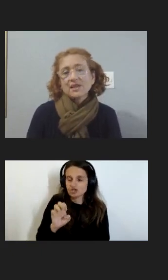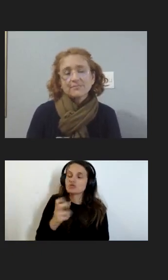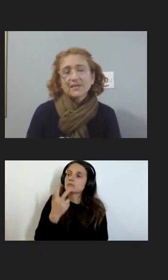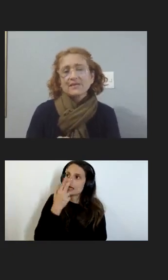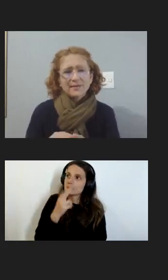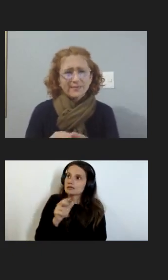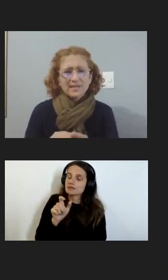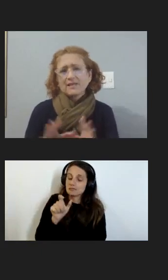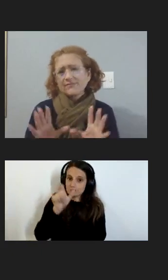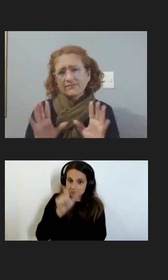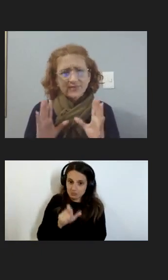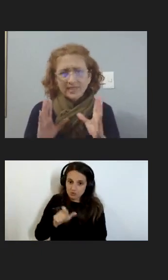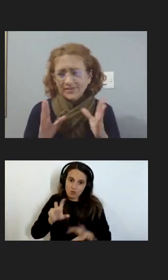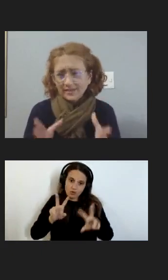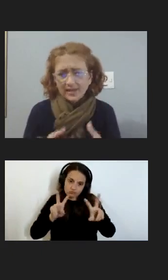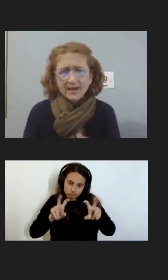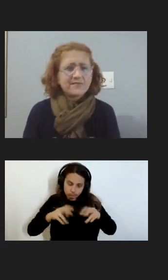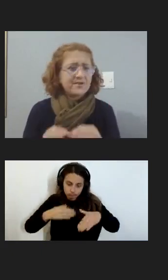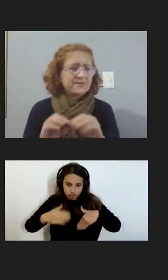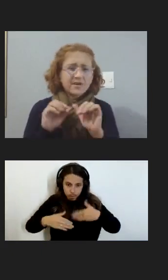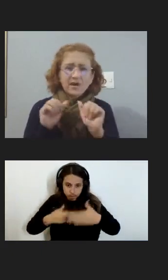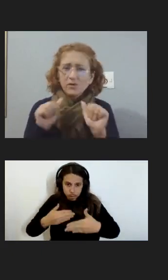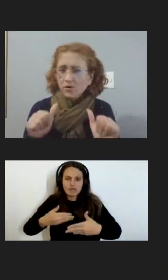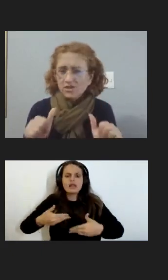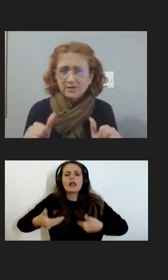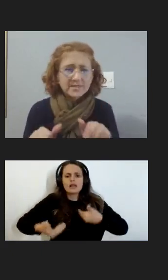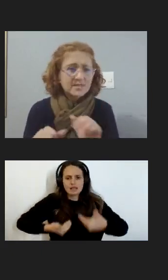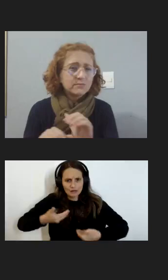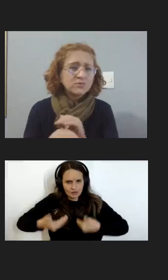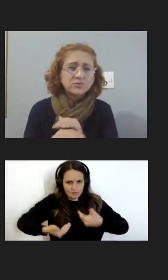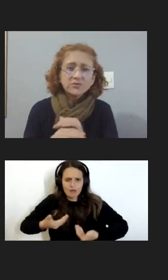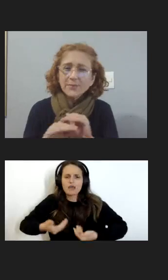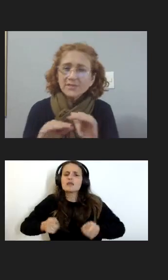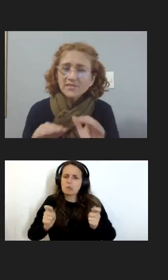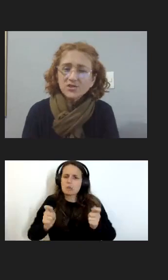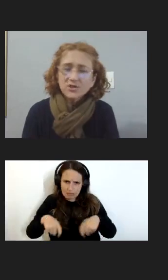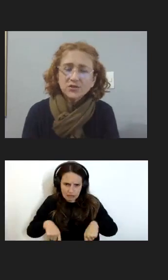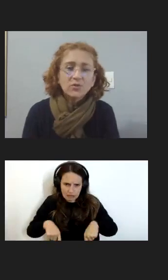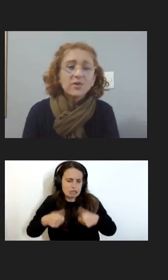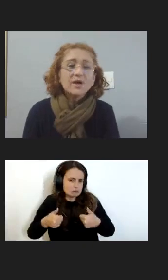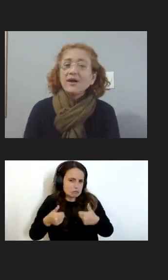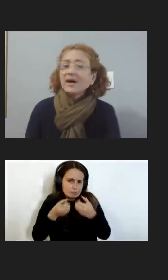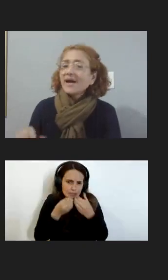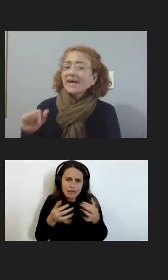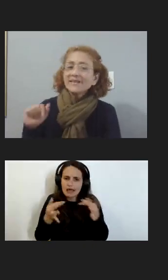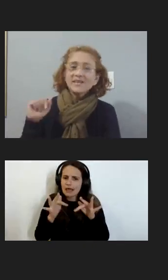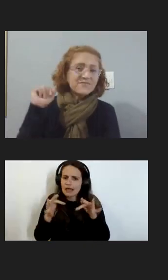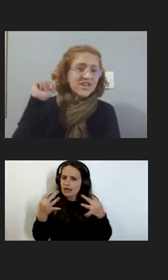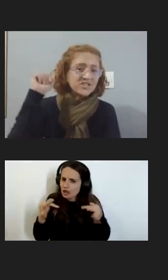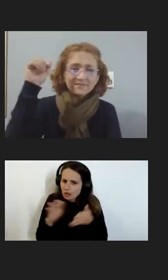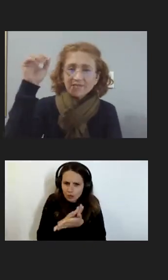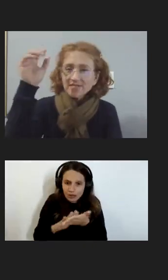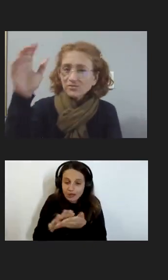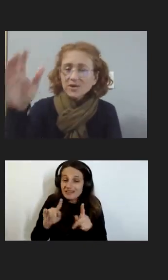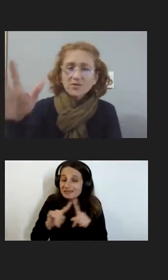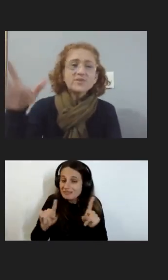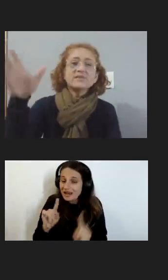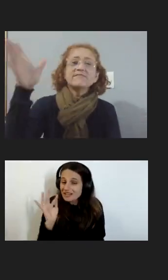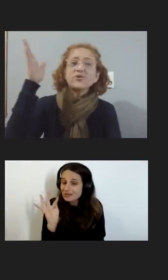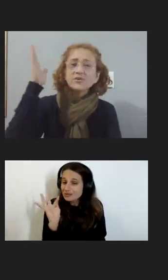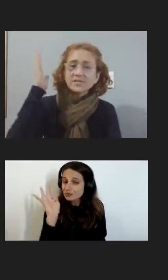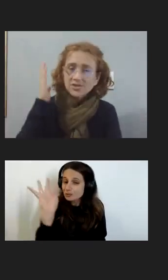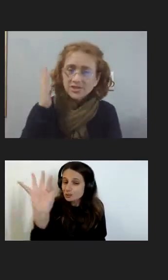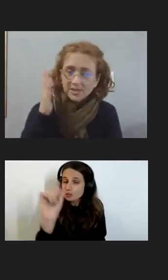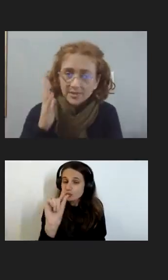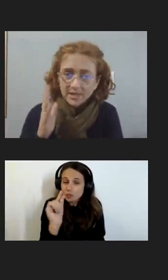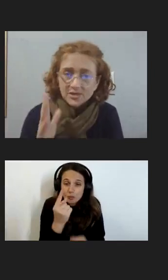desenvolveu, ela vai tratar, vai ficar ótima, vai passar muito tempo sem sentir dor. Aí lá na frente ela faz alguma coisa,